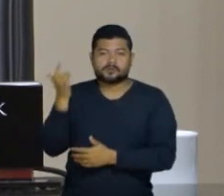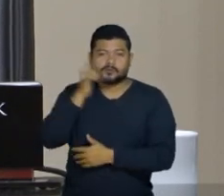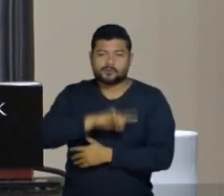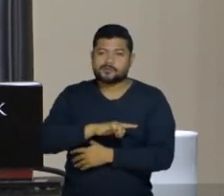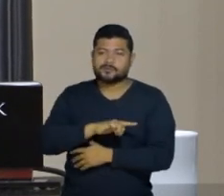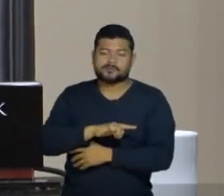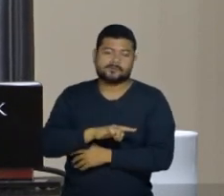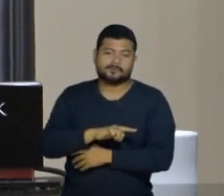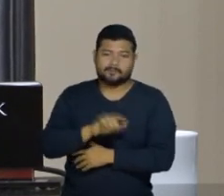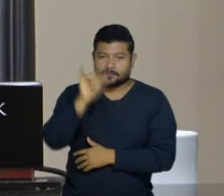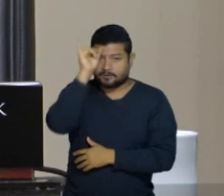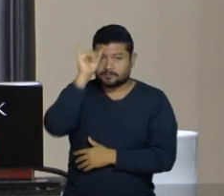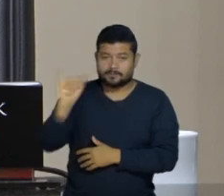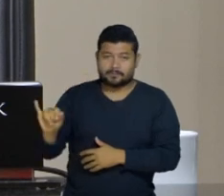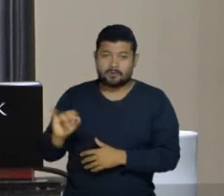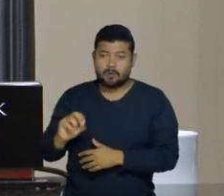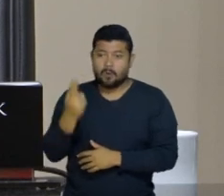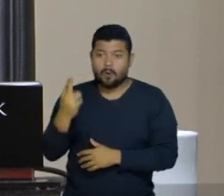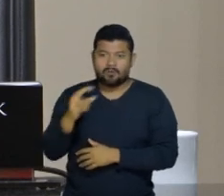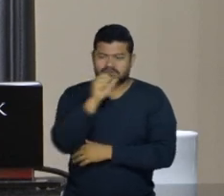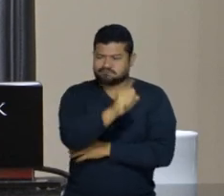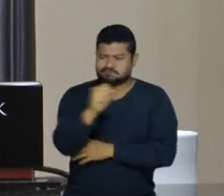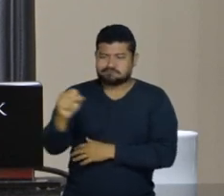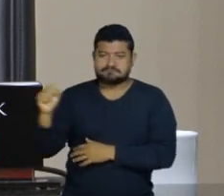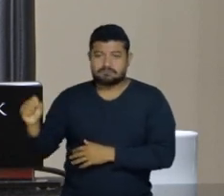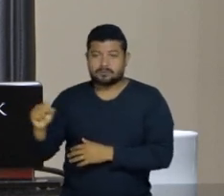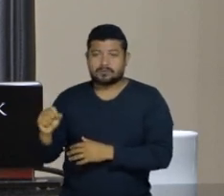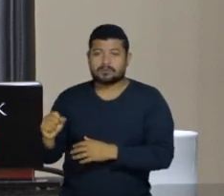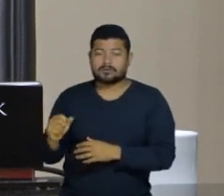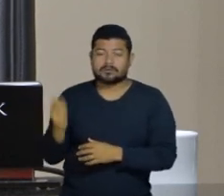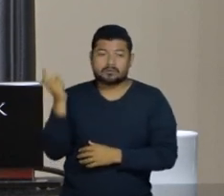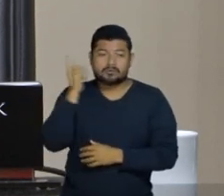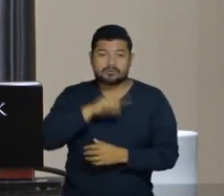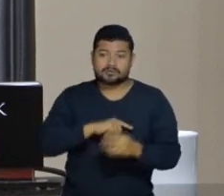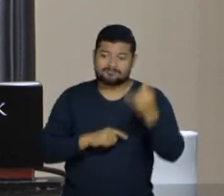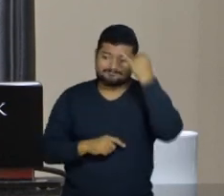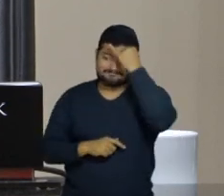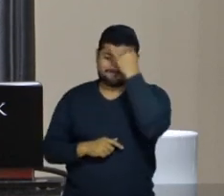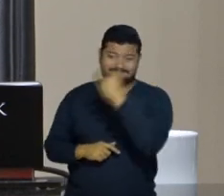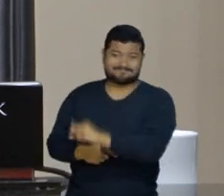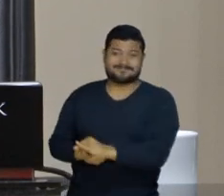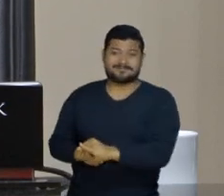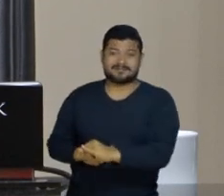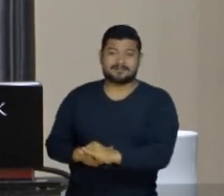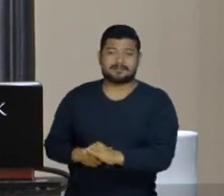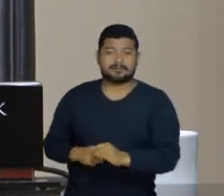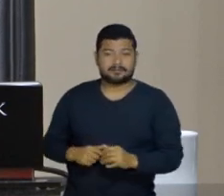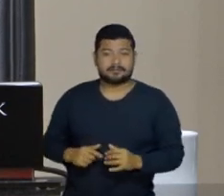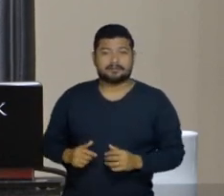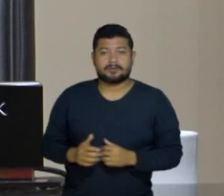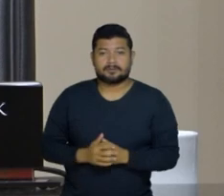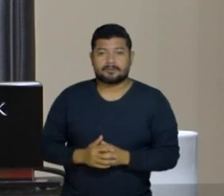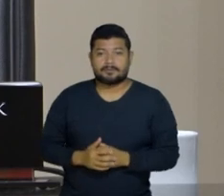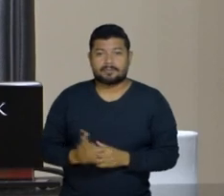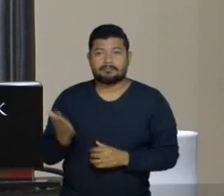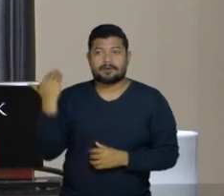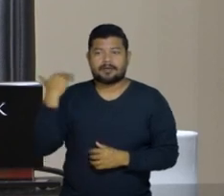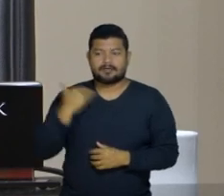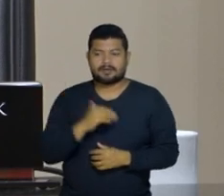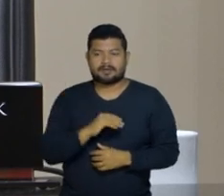vão acontecer, como dizia o Bolsonaro, deputado